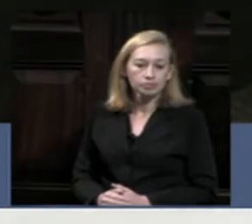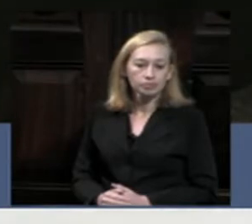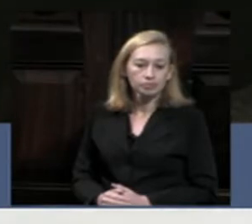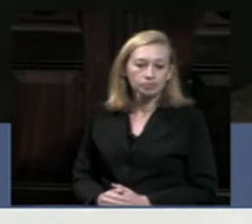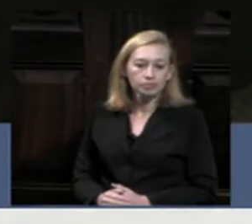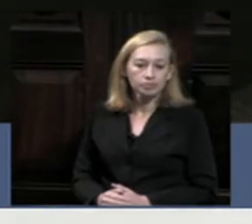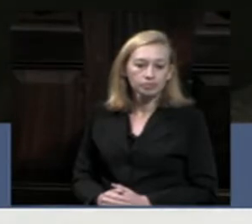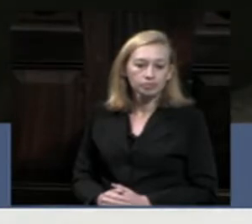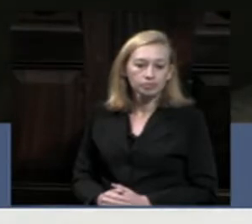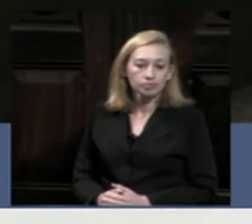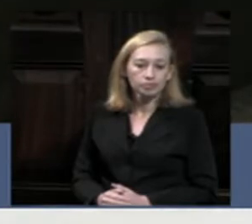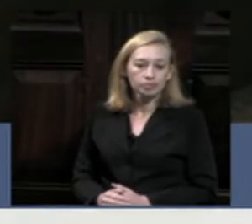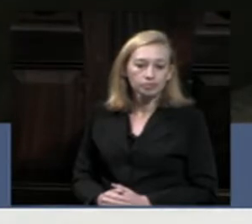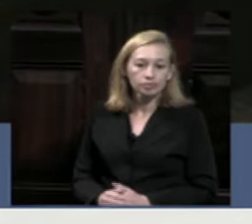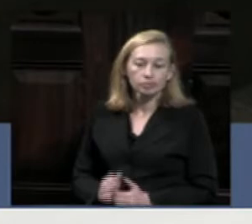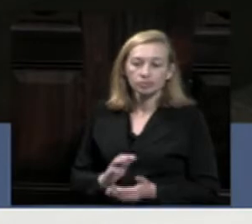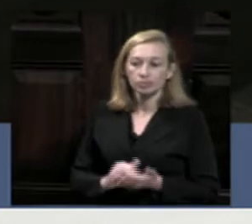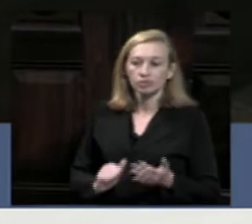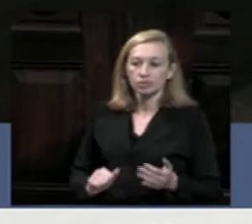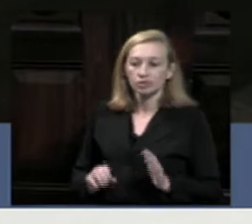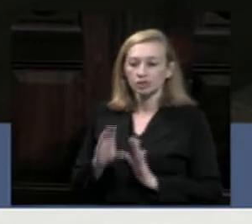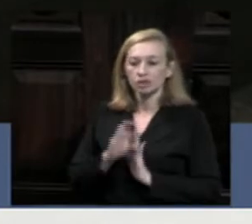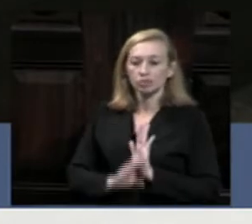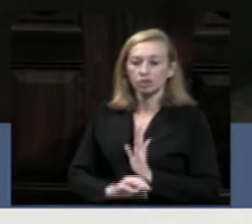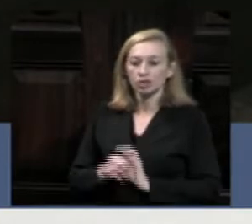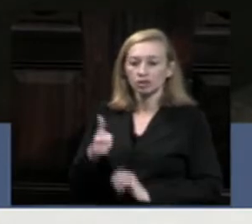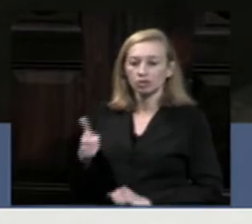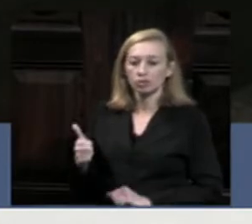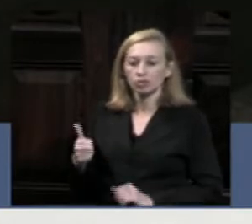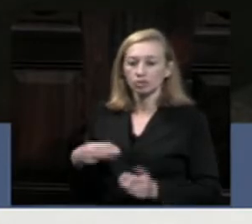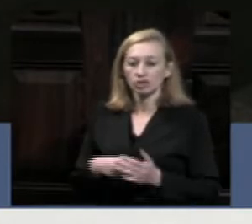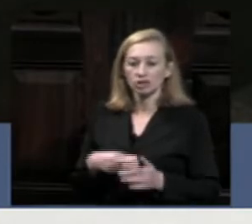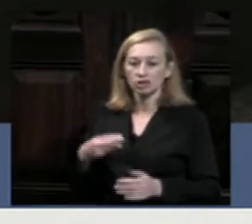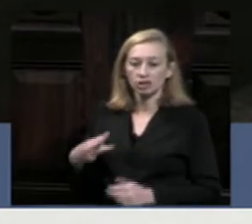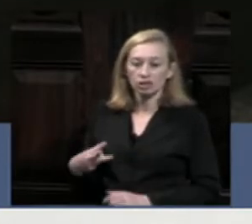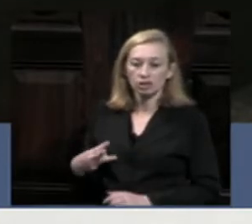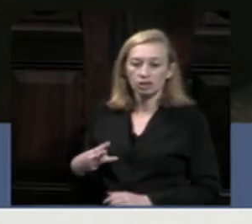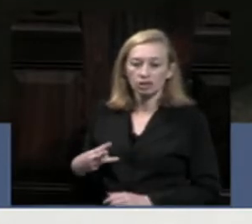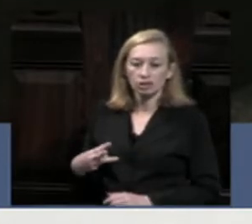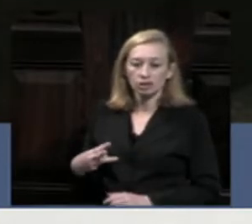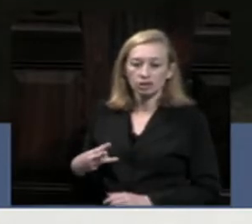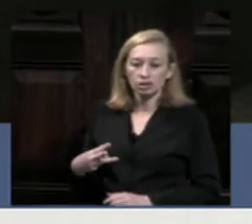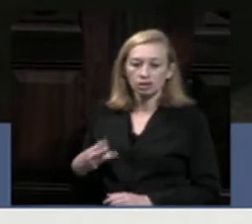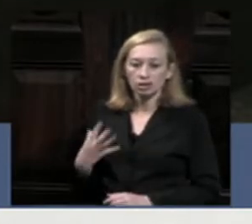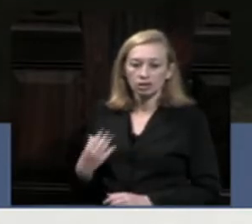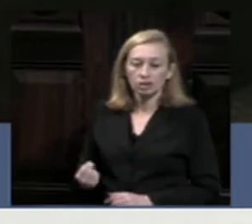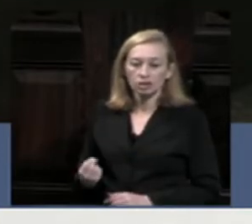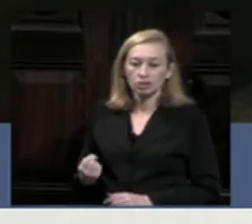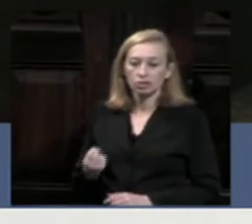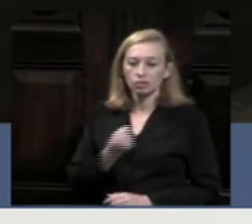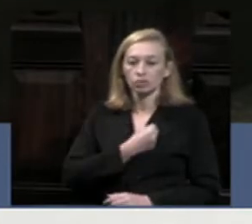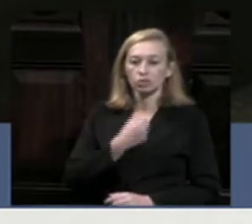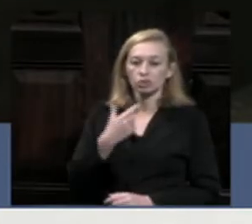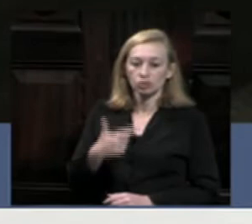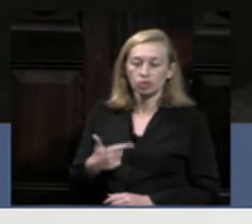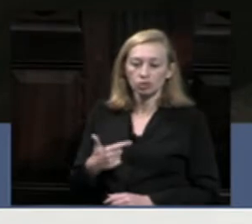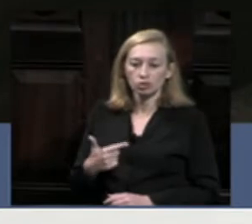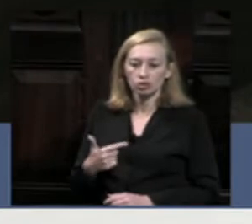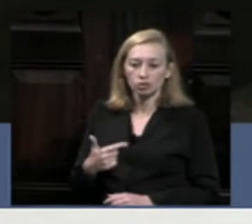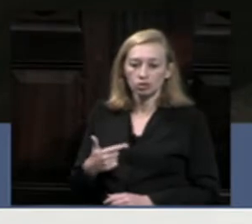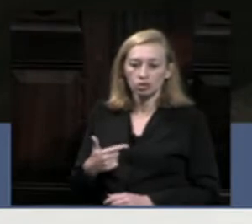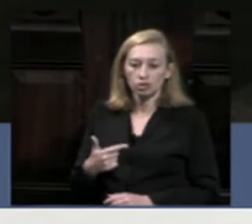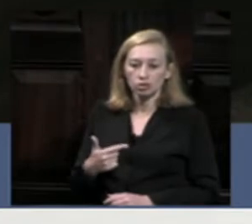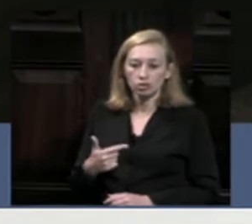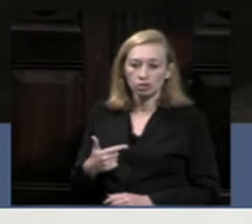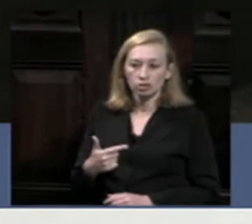rejeição das emendas 1 e 3 e o acatamento da emenda número 2, que foi o parecer da